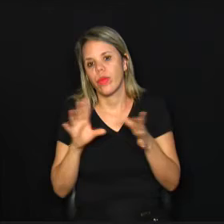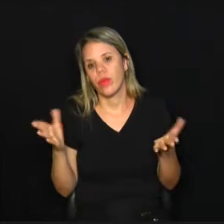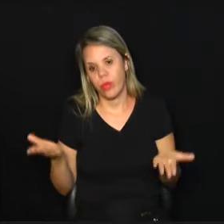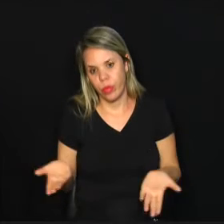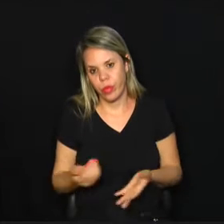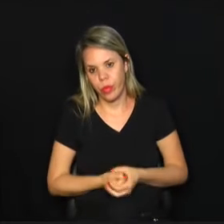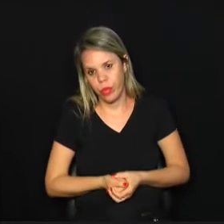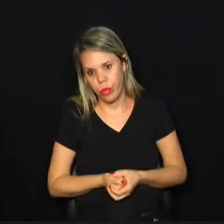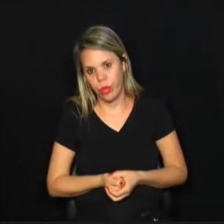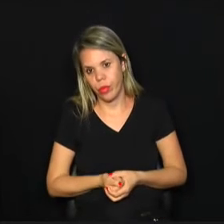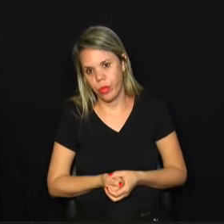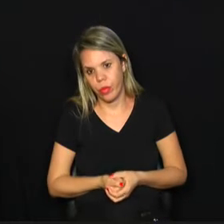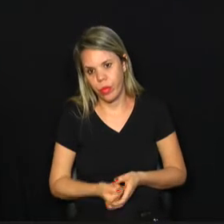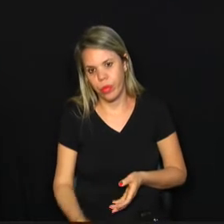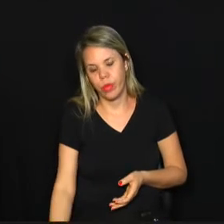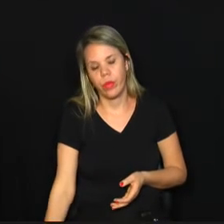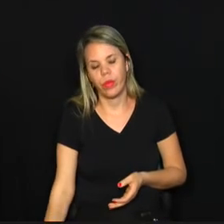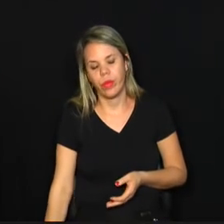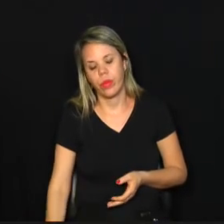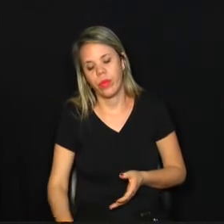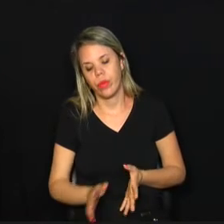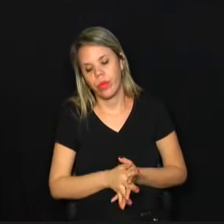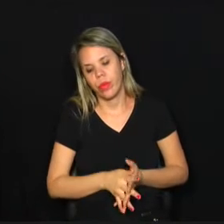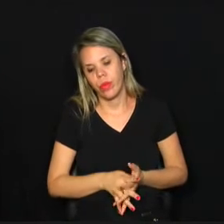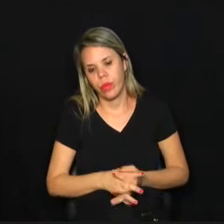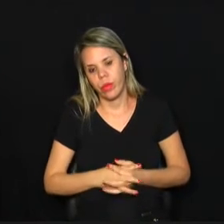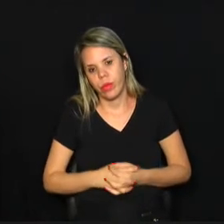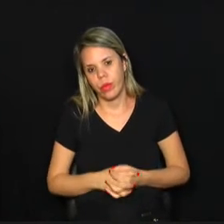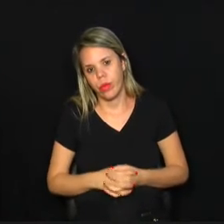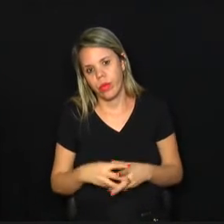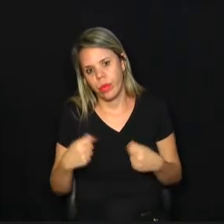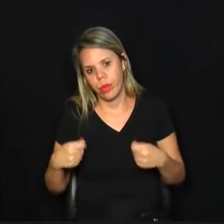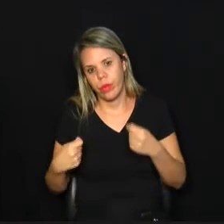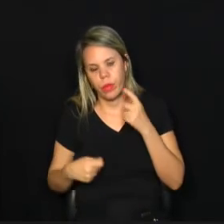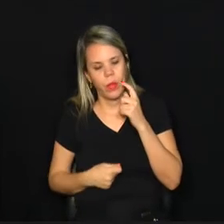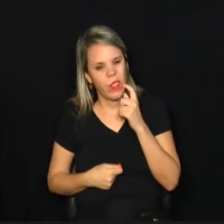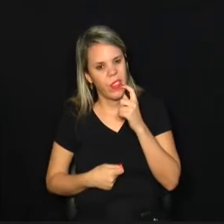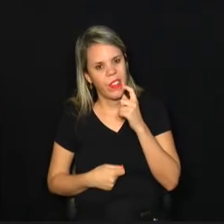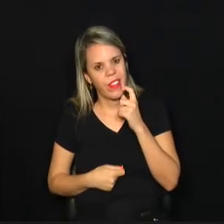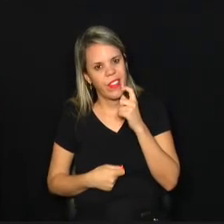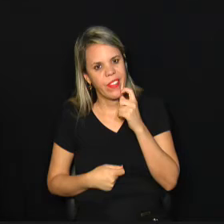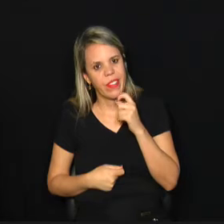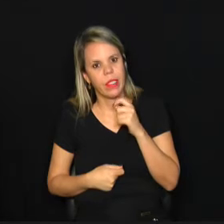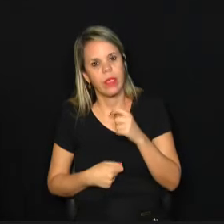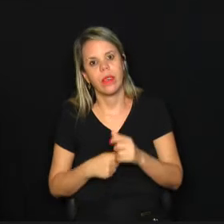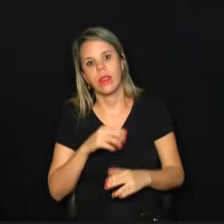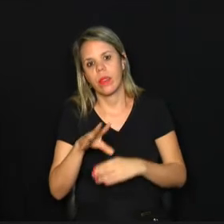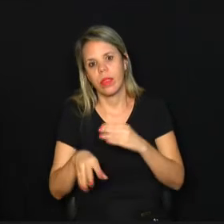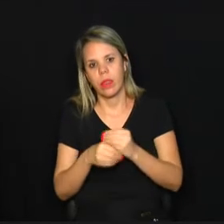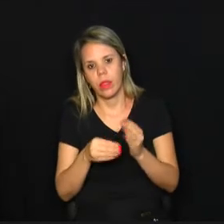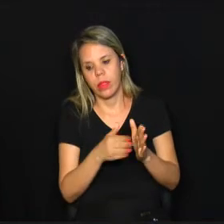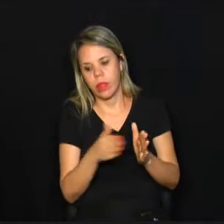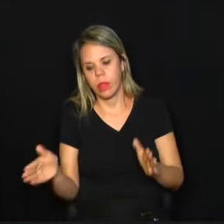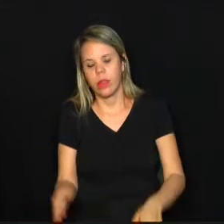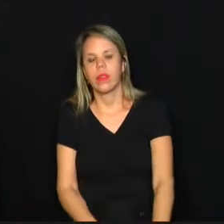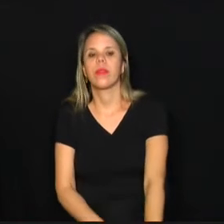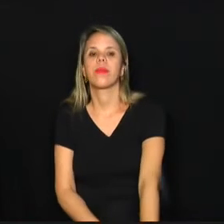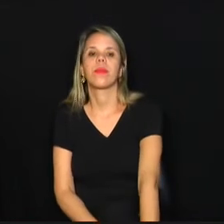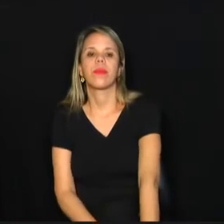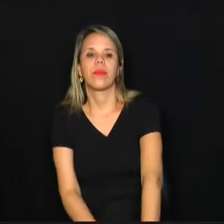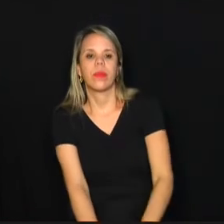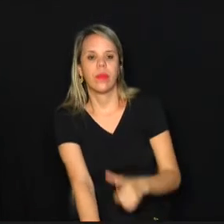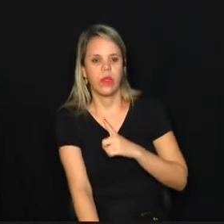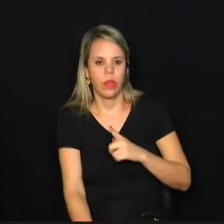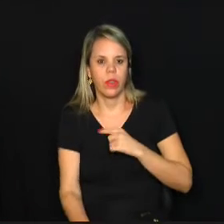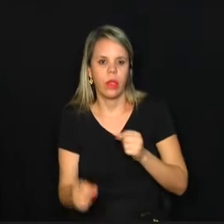isso. Então, essa necessidade, acrescentando, nesse período, tivemos que fazer